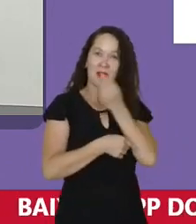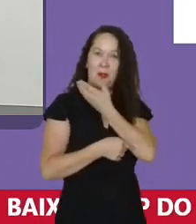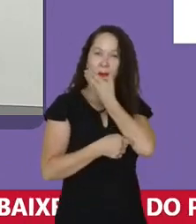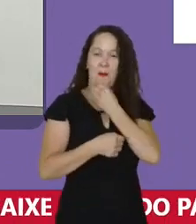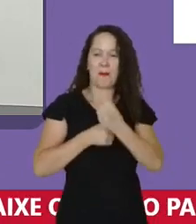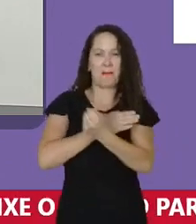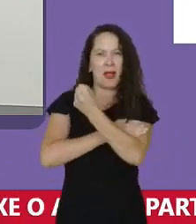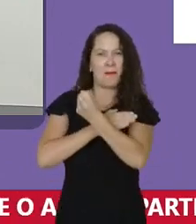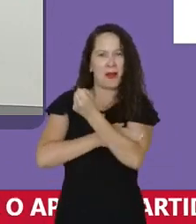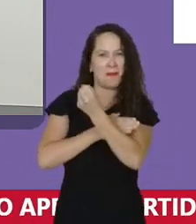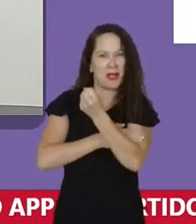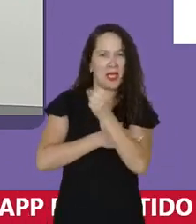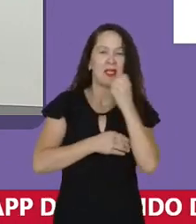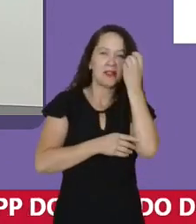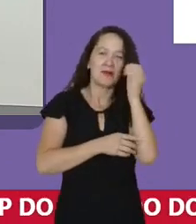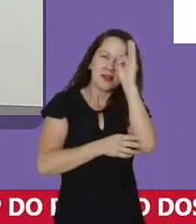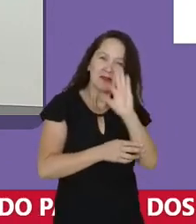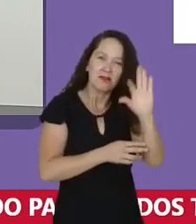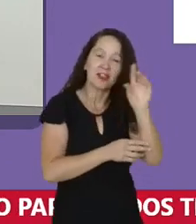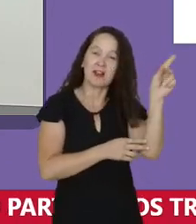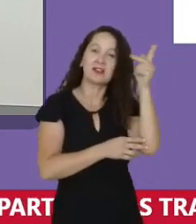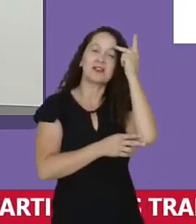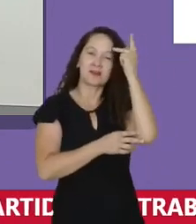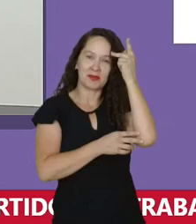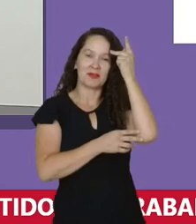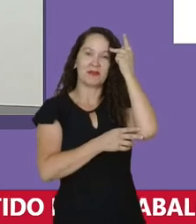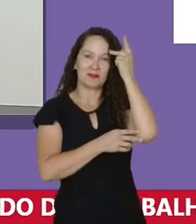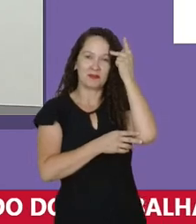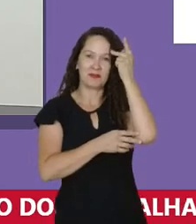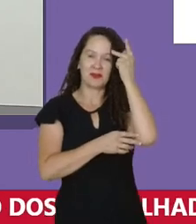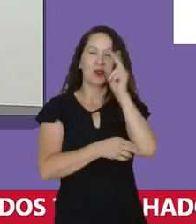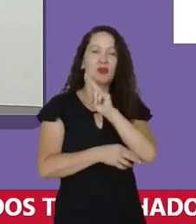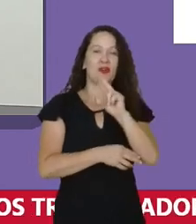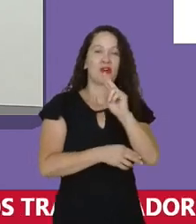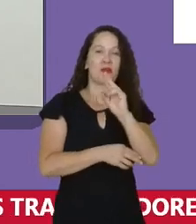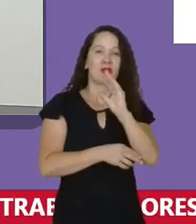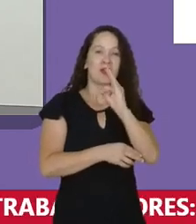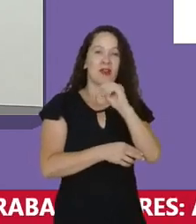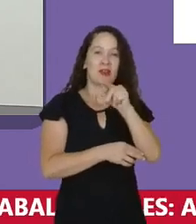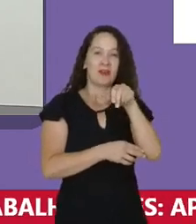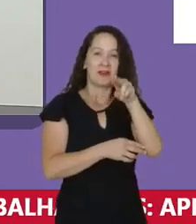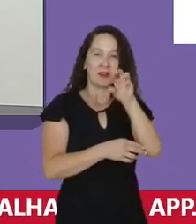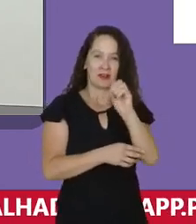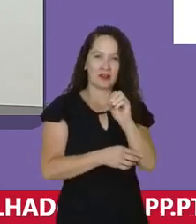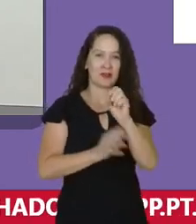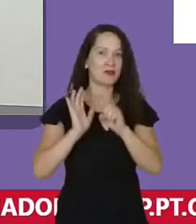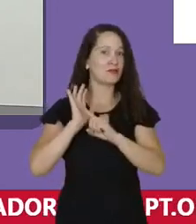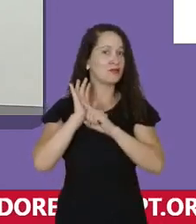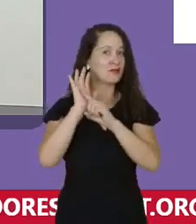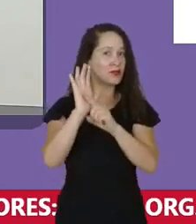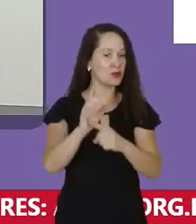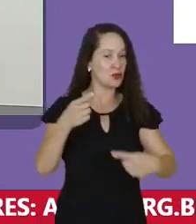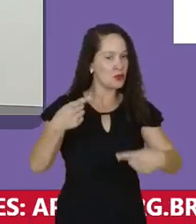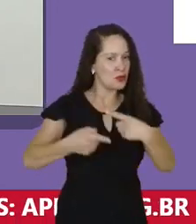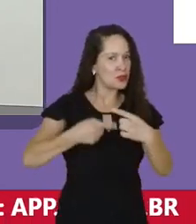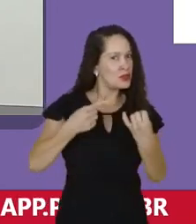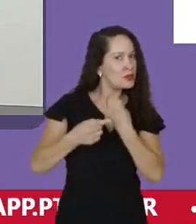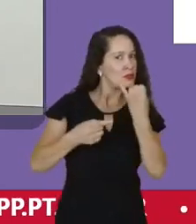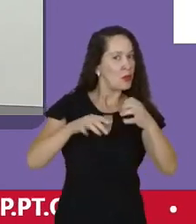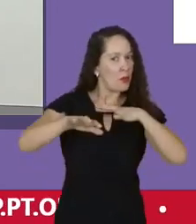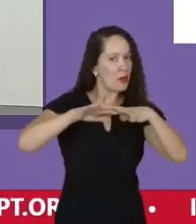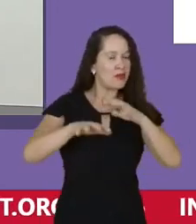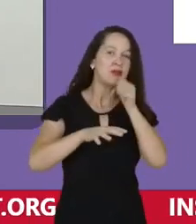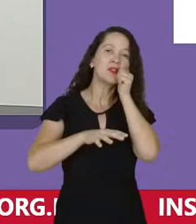é o Fernando Holliday, deputado federal pelo estado de São Paulo, e que vem trazendo uma grande discussão entre os